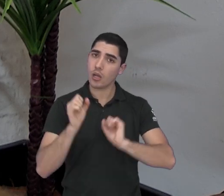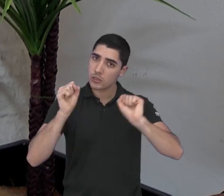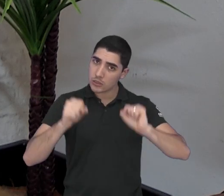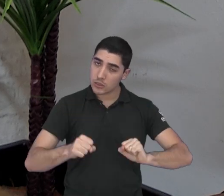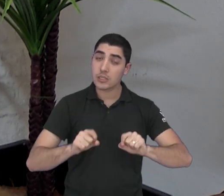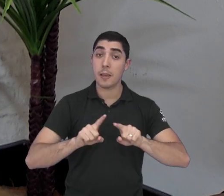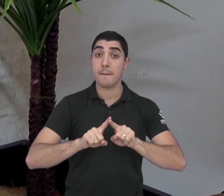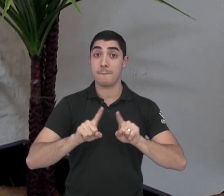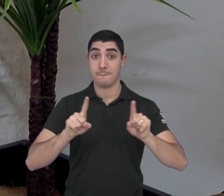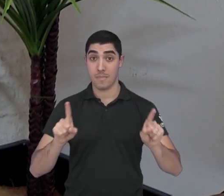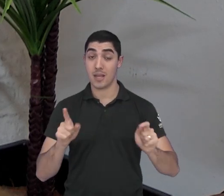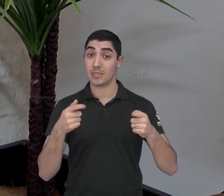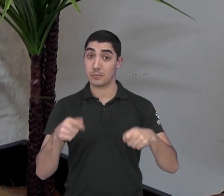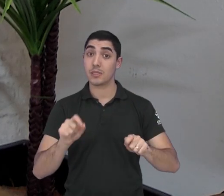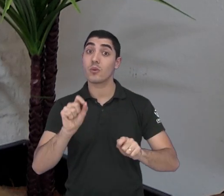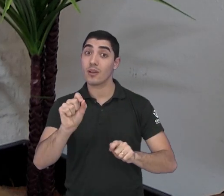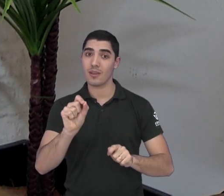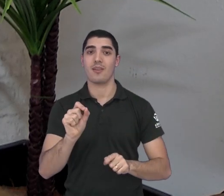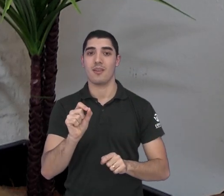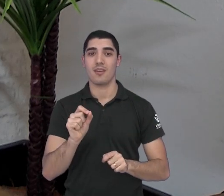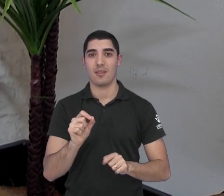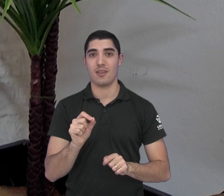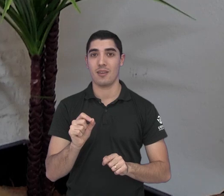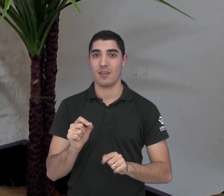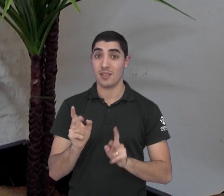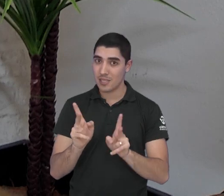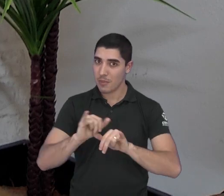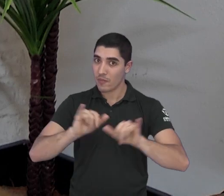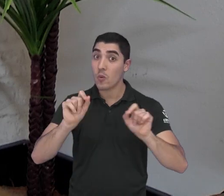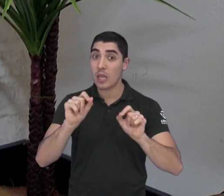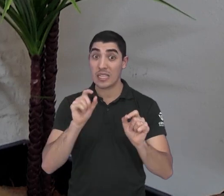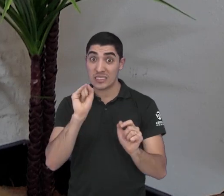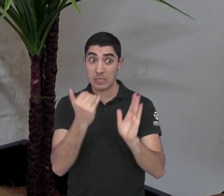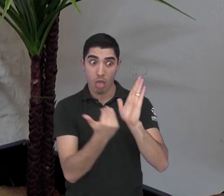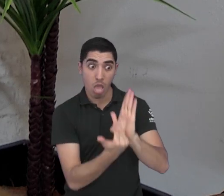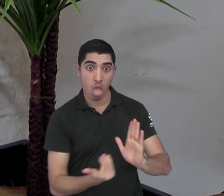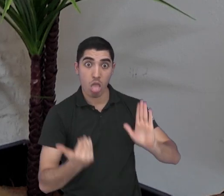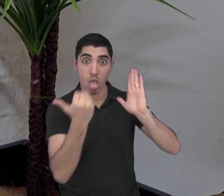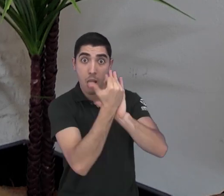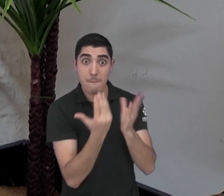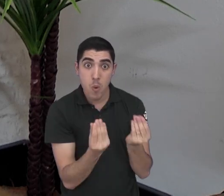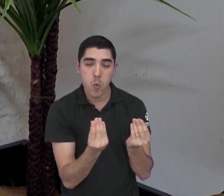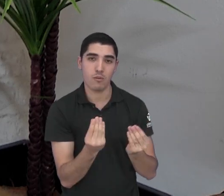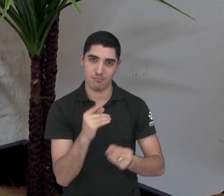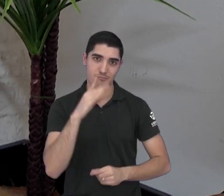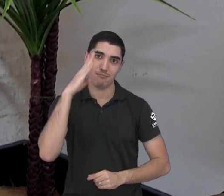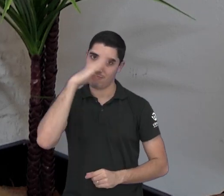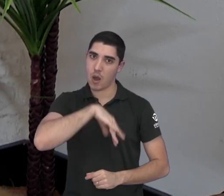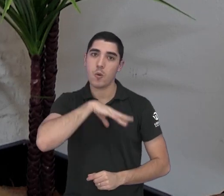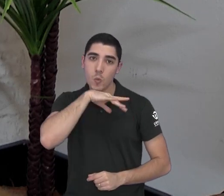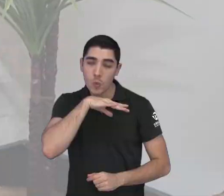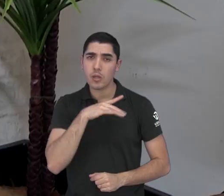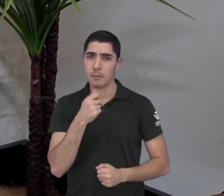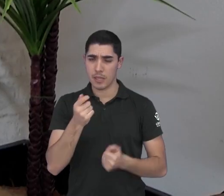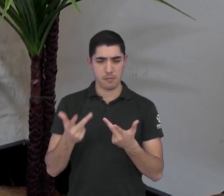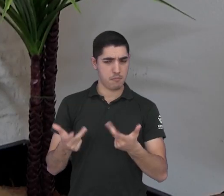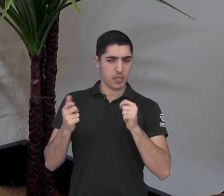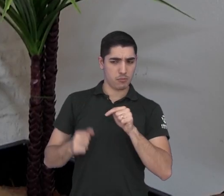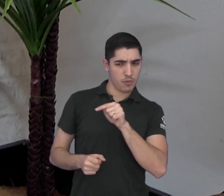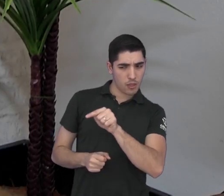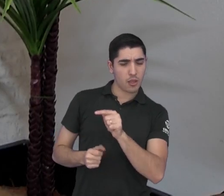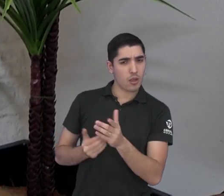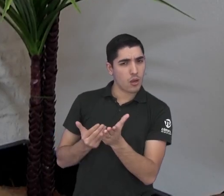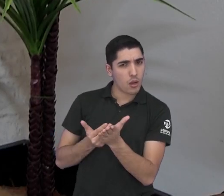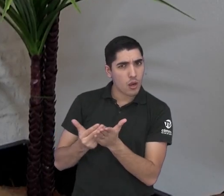de aparelhos, mas precisa, é como a gente fala, né? Tudo em excesso faz mal, então precisa ficar de olho. Começou